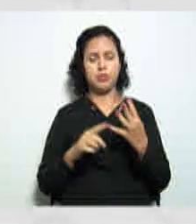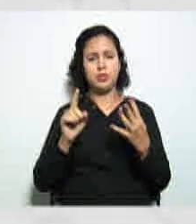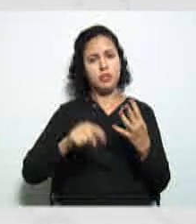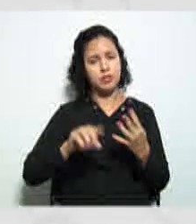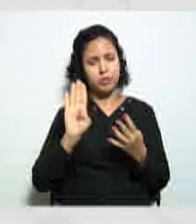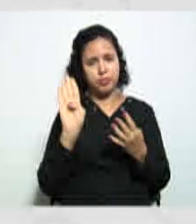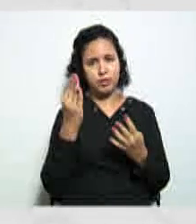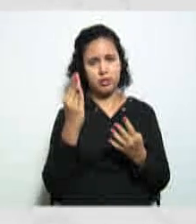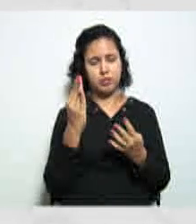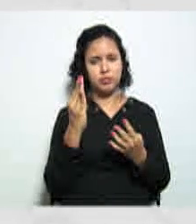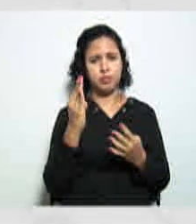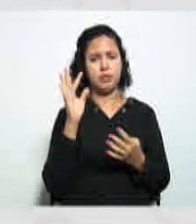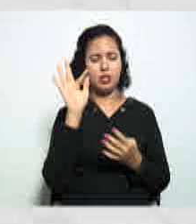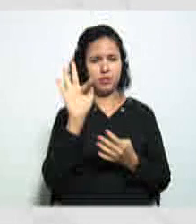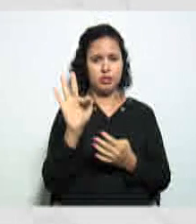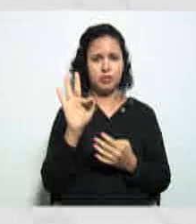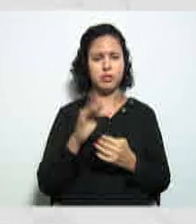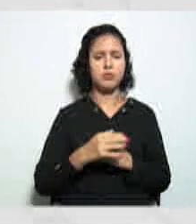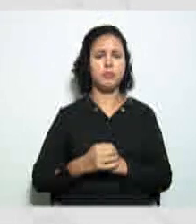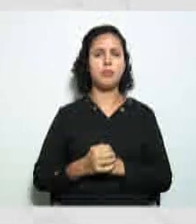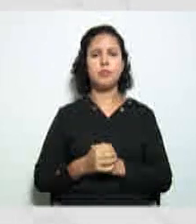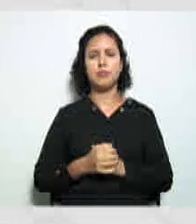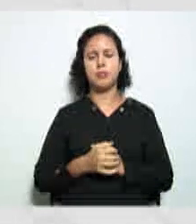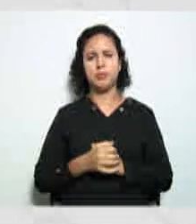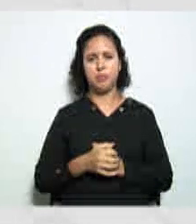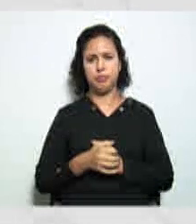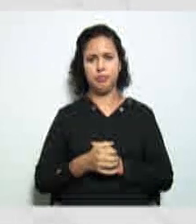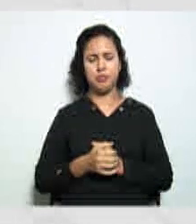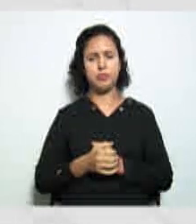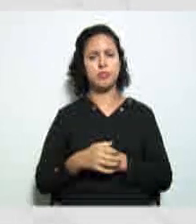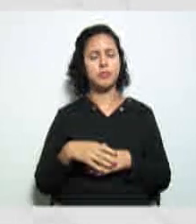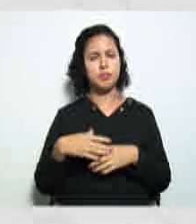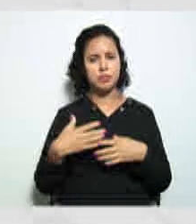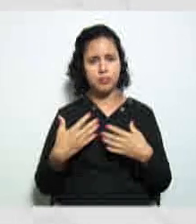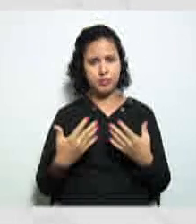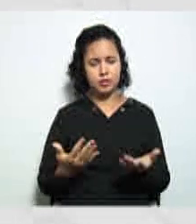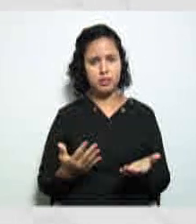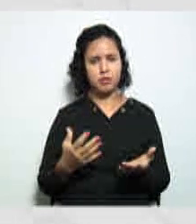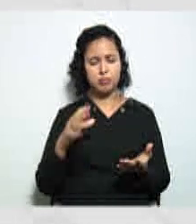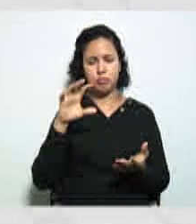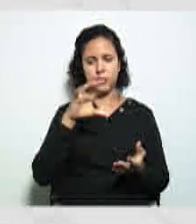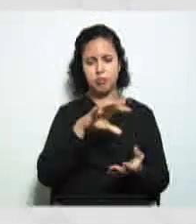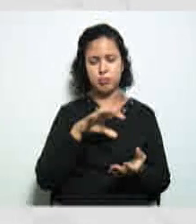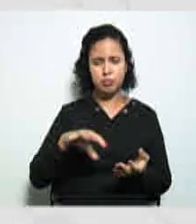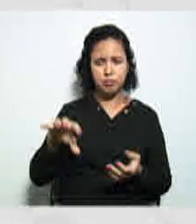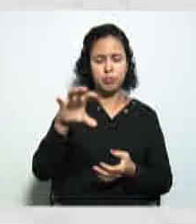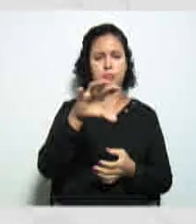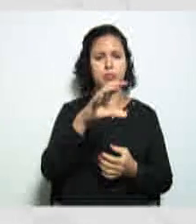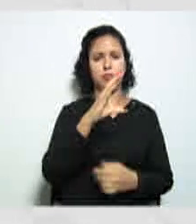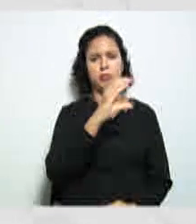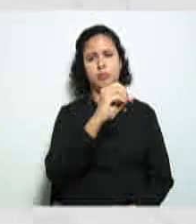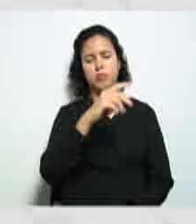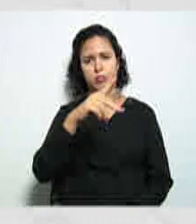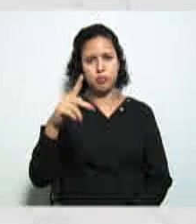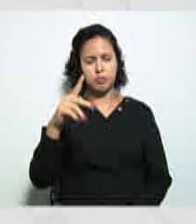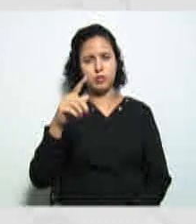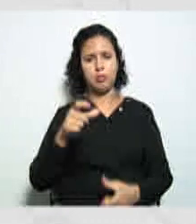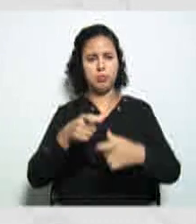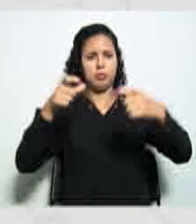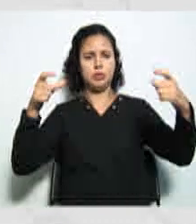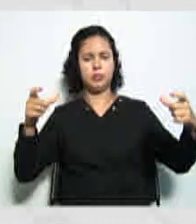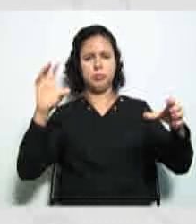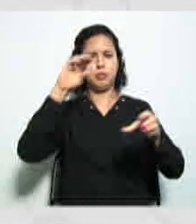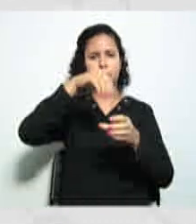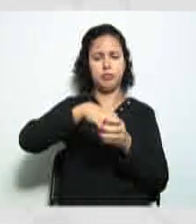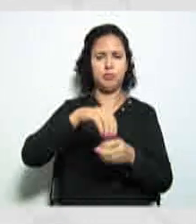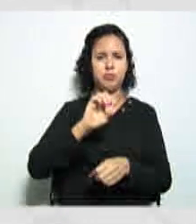falsa, tá? Então, o ramo, né, do cooperativismo que tem maior atuação no estado